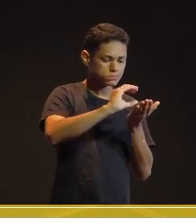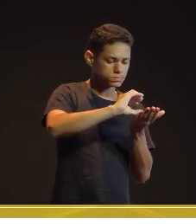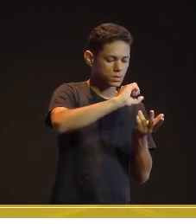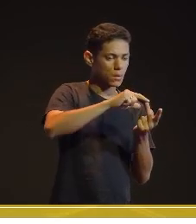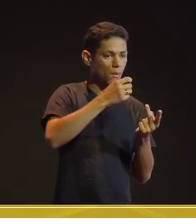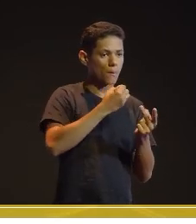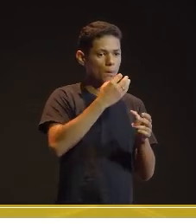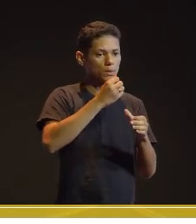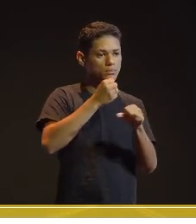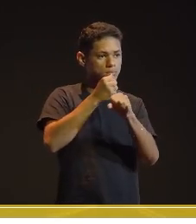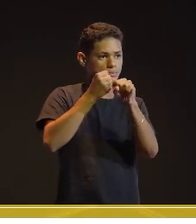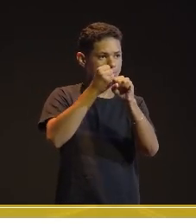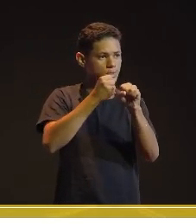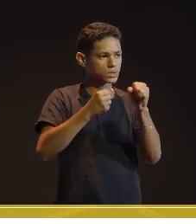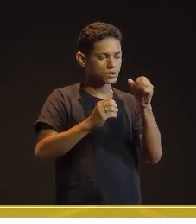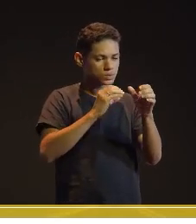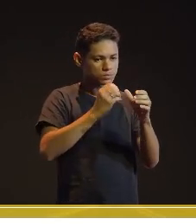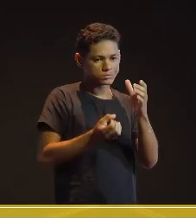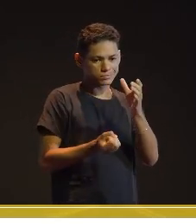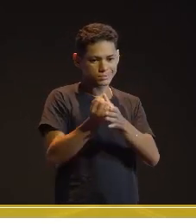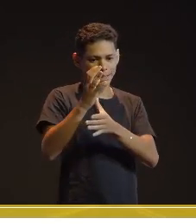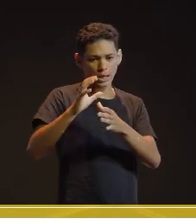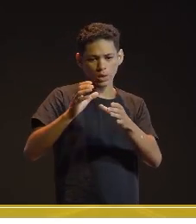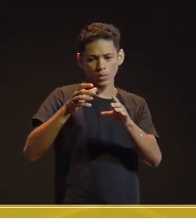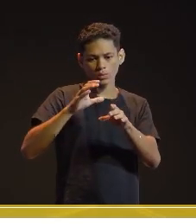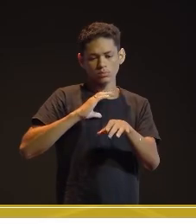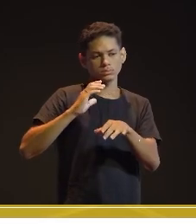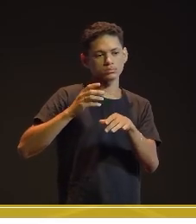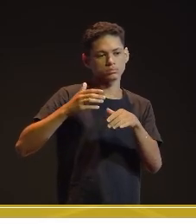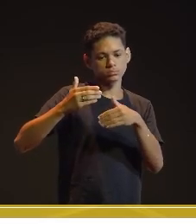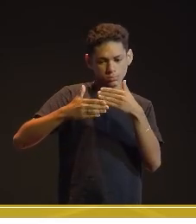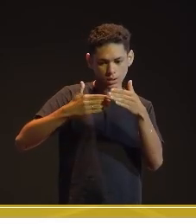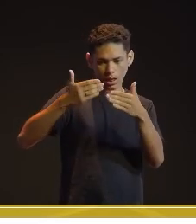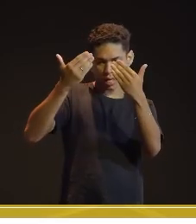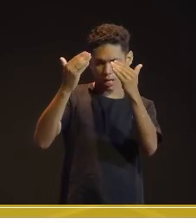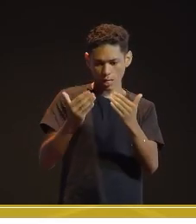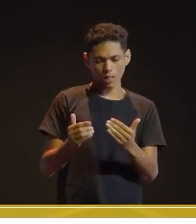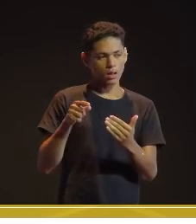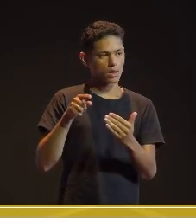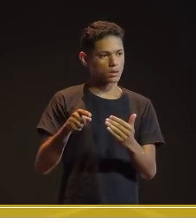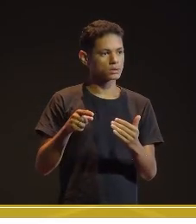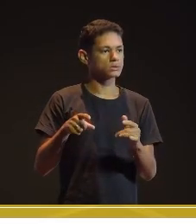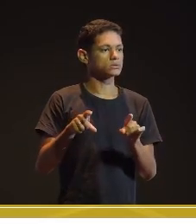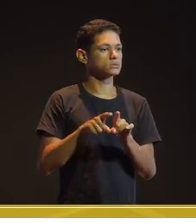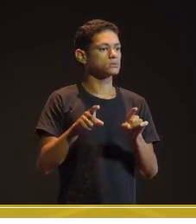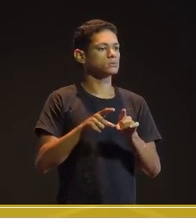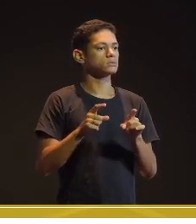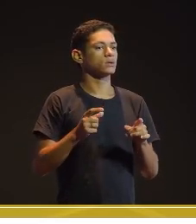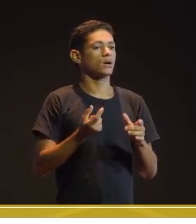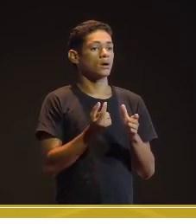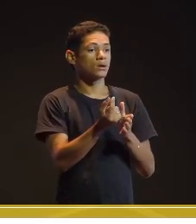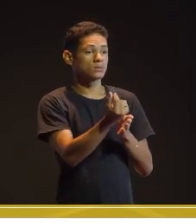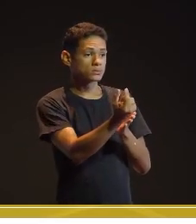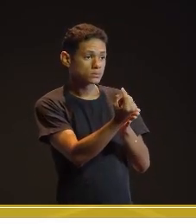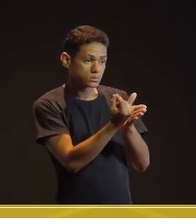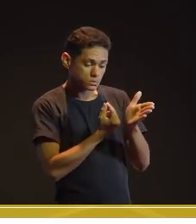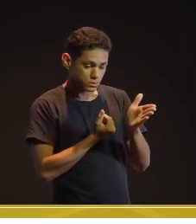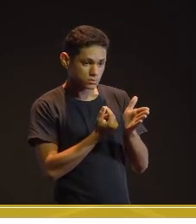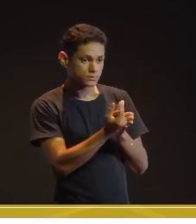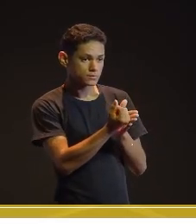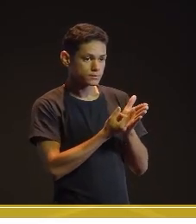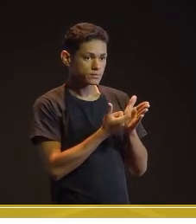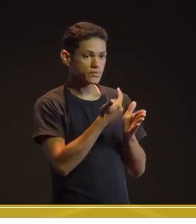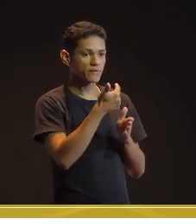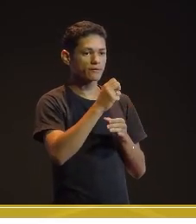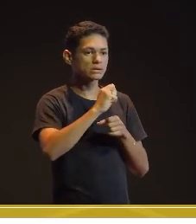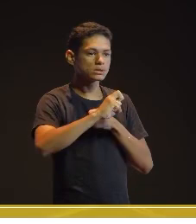uma boa construção, num custo operacional que está inserido na análise e remunera a operação da planta nos